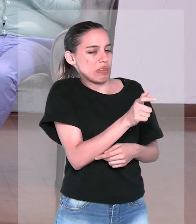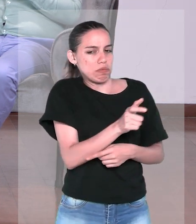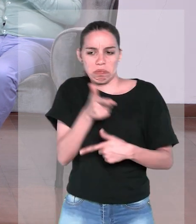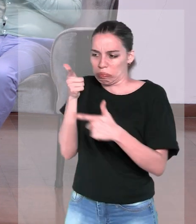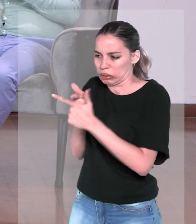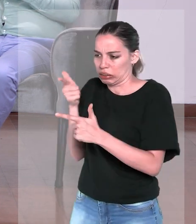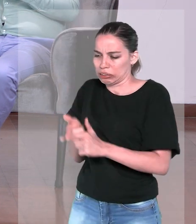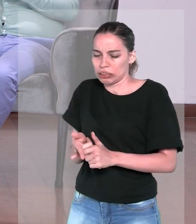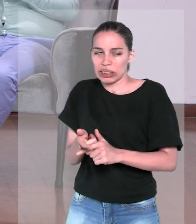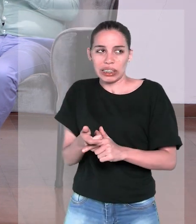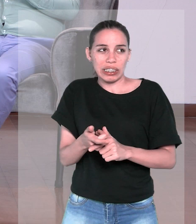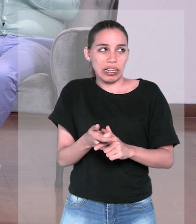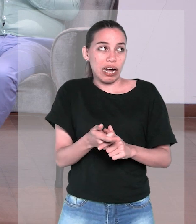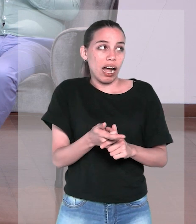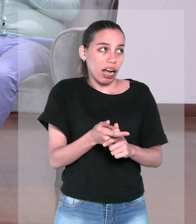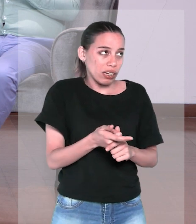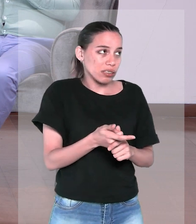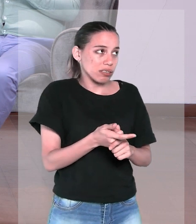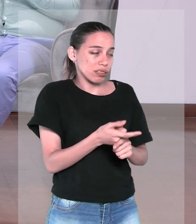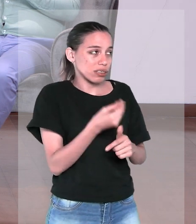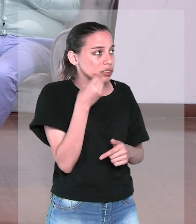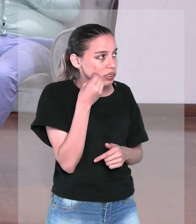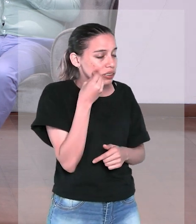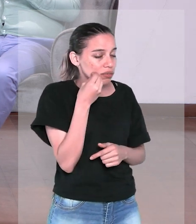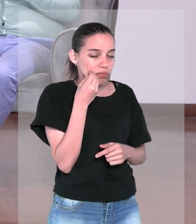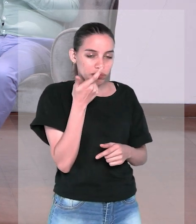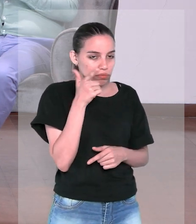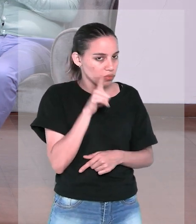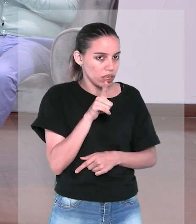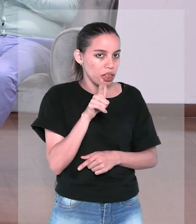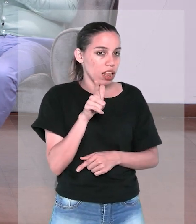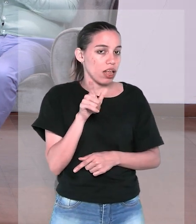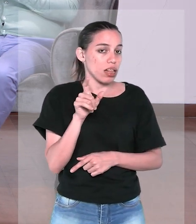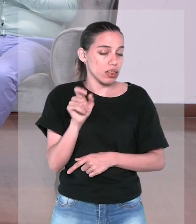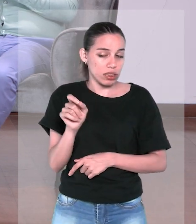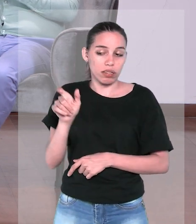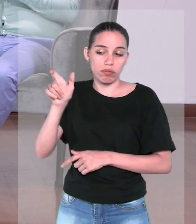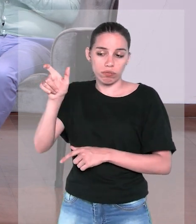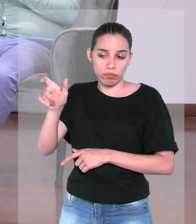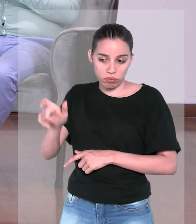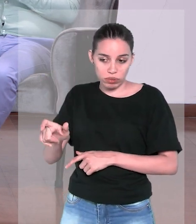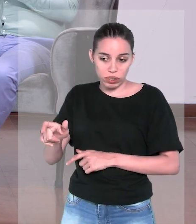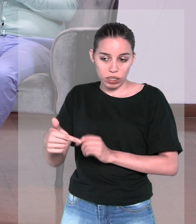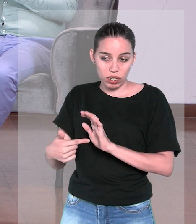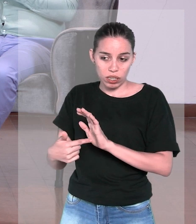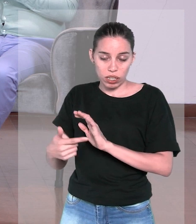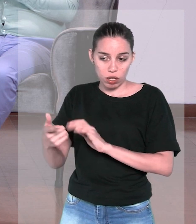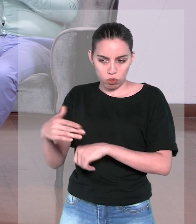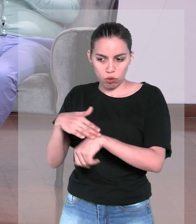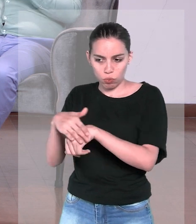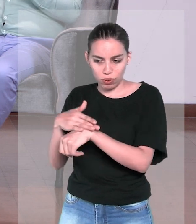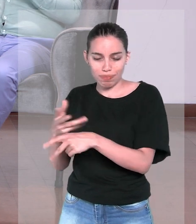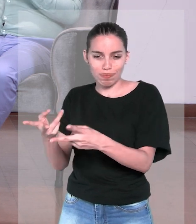com a família, sobretudo, e essa dificuldade de comunicação era verbal, oral. A palavra não